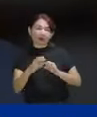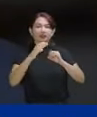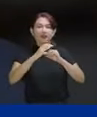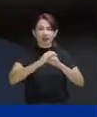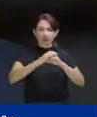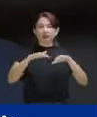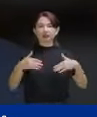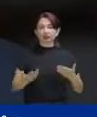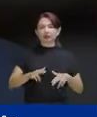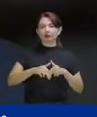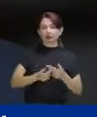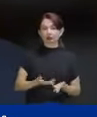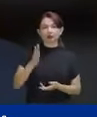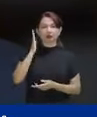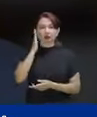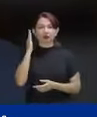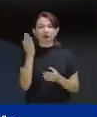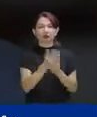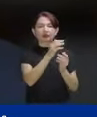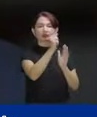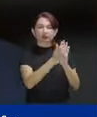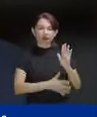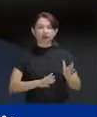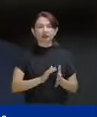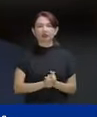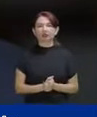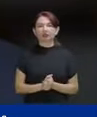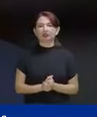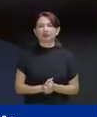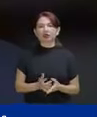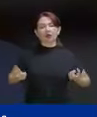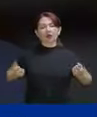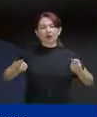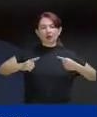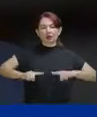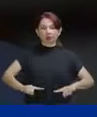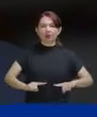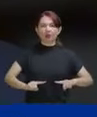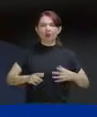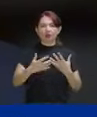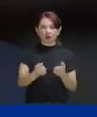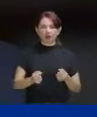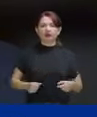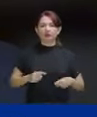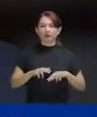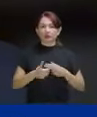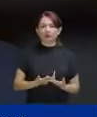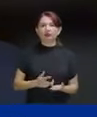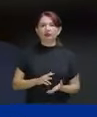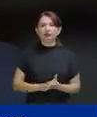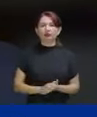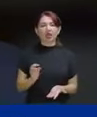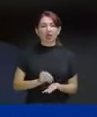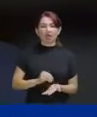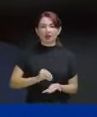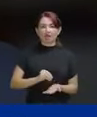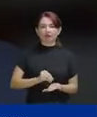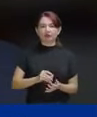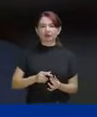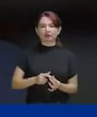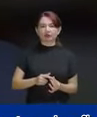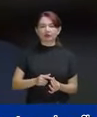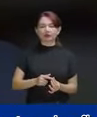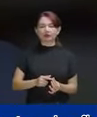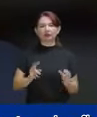nesse sentido, eu entendo que os embargos não ultrapassam o juízo de admissibilidade diante da patente ausência de